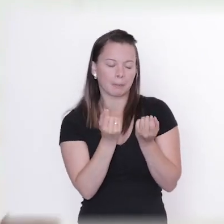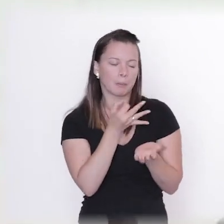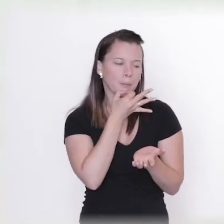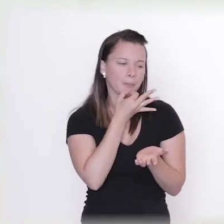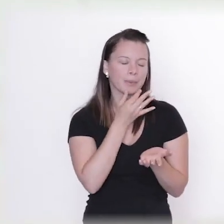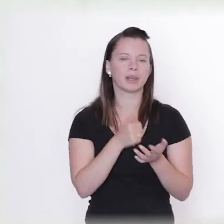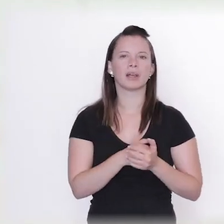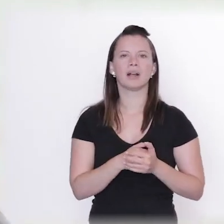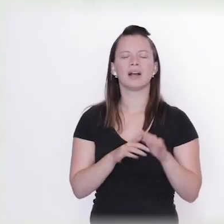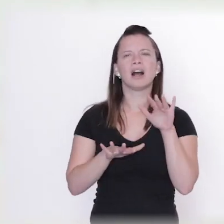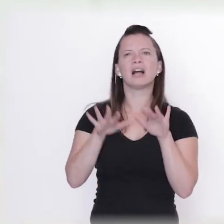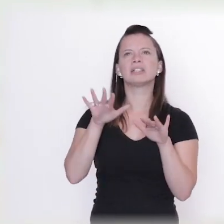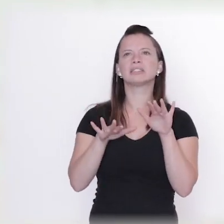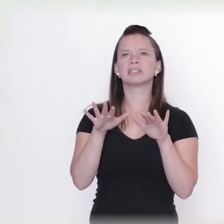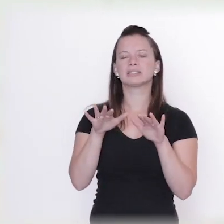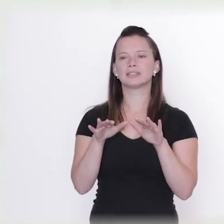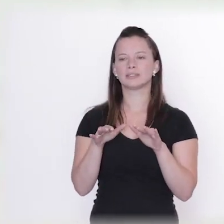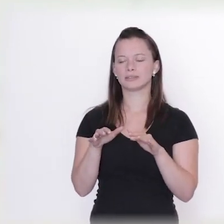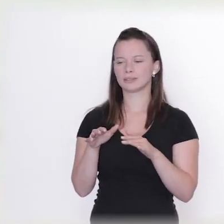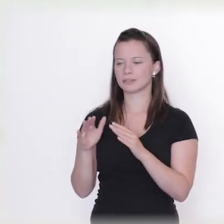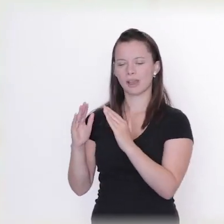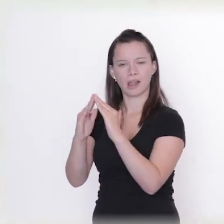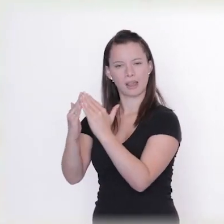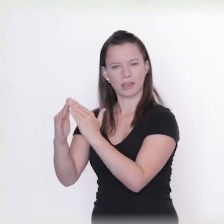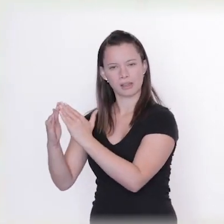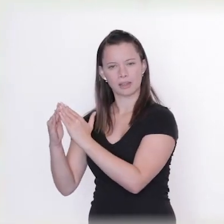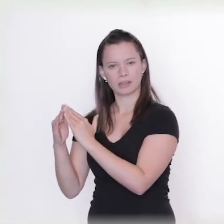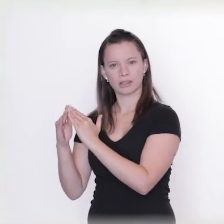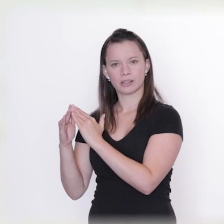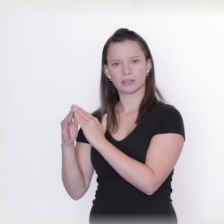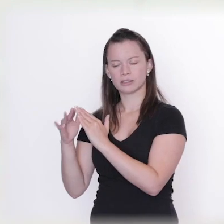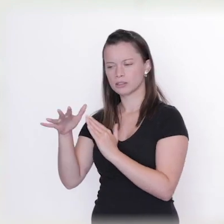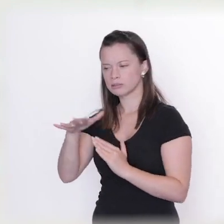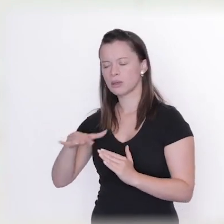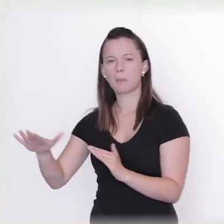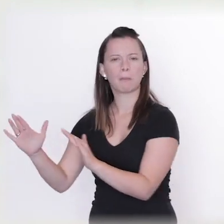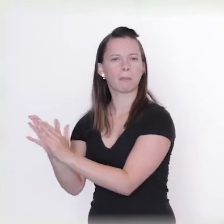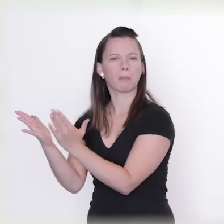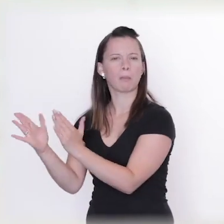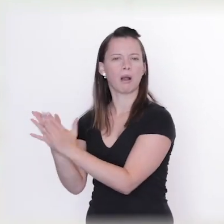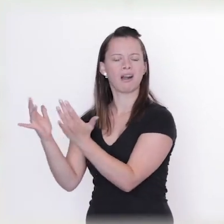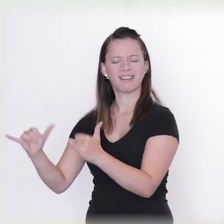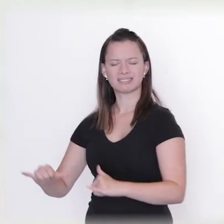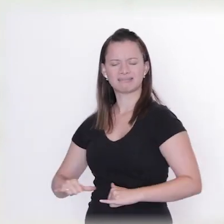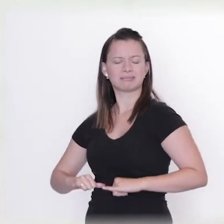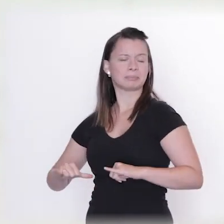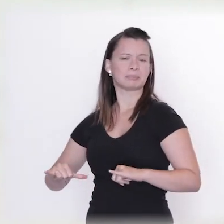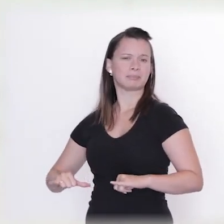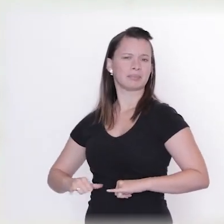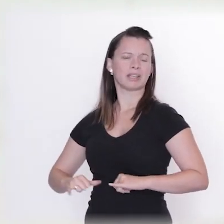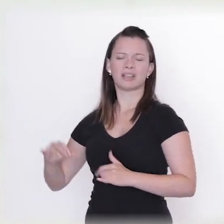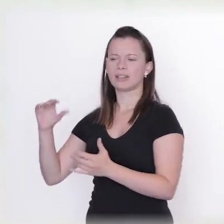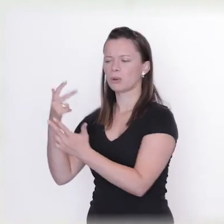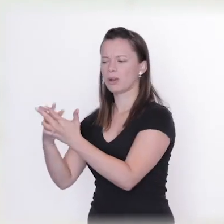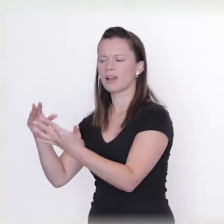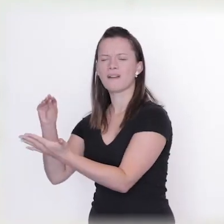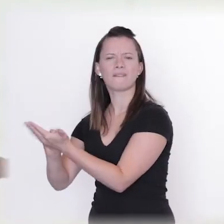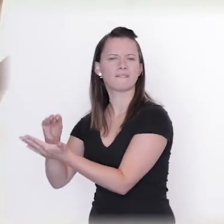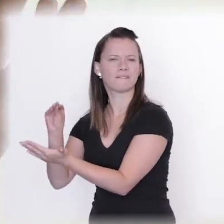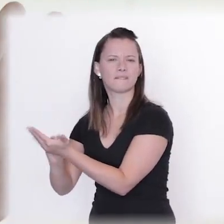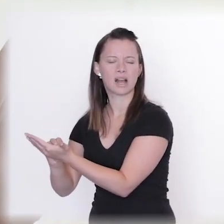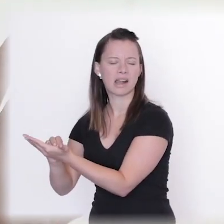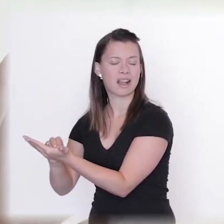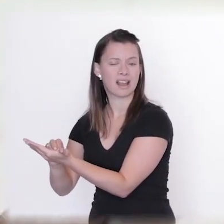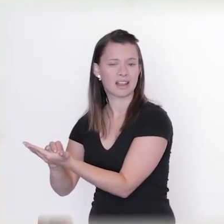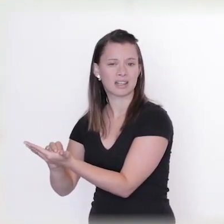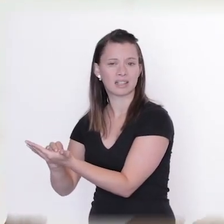a periferia é esse espaço de miséria, pobreza, ausência, precariedade,